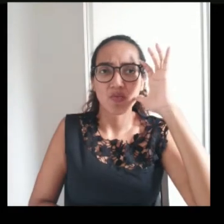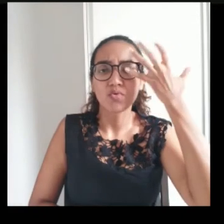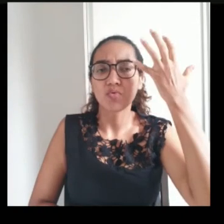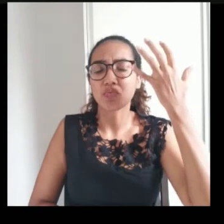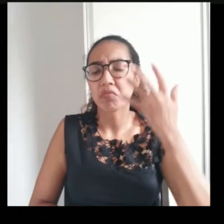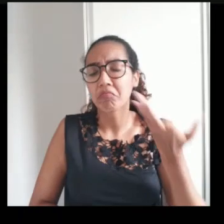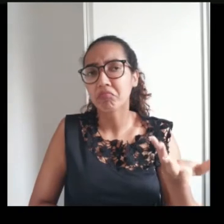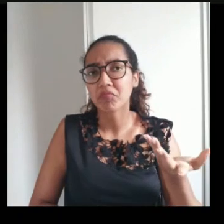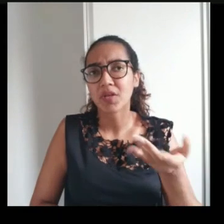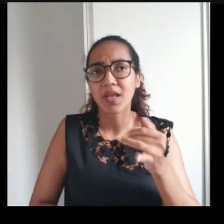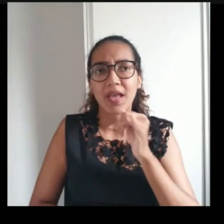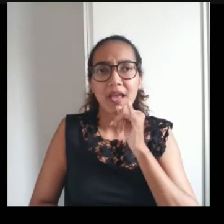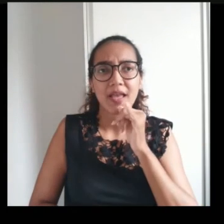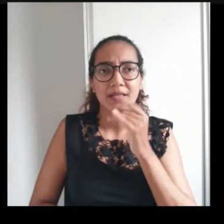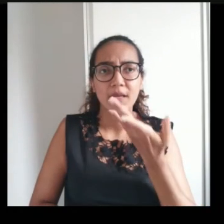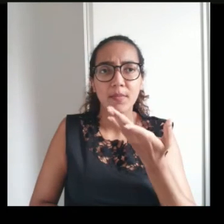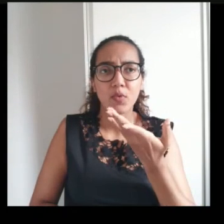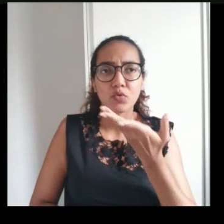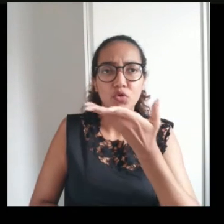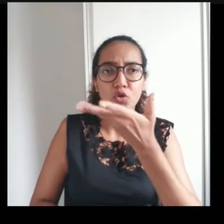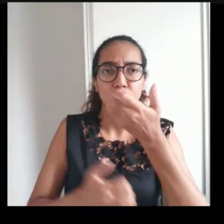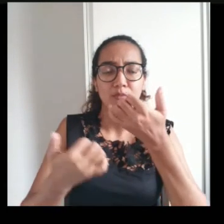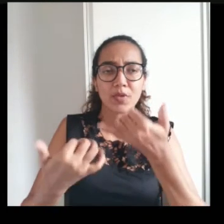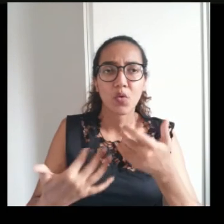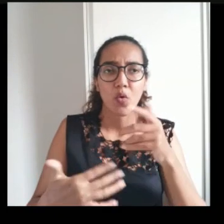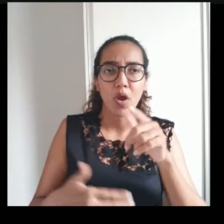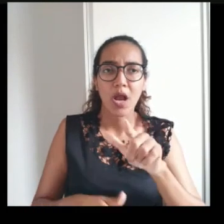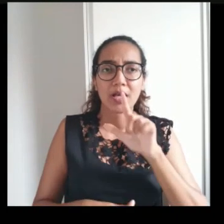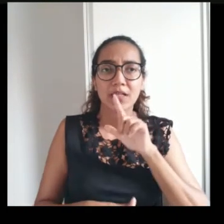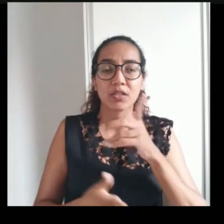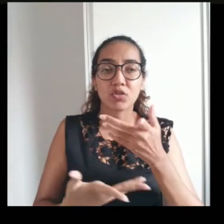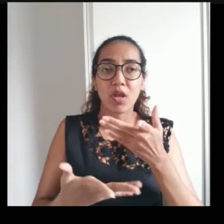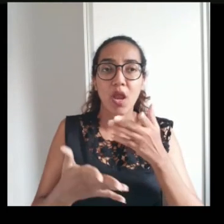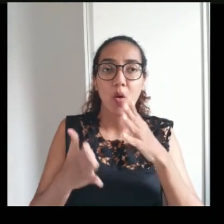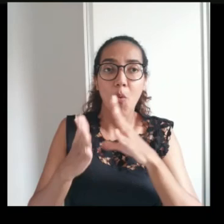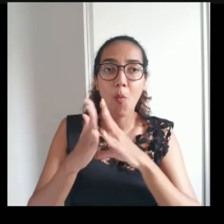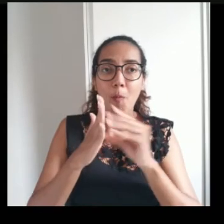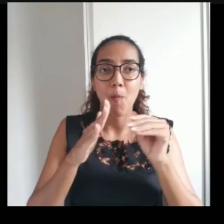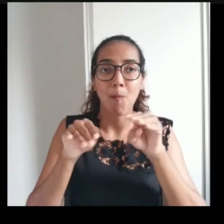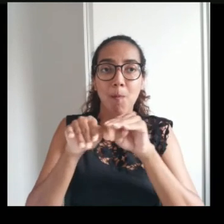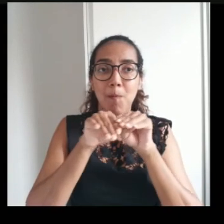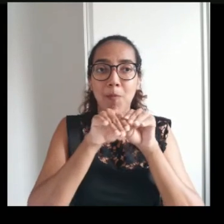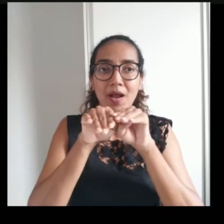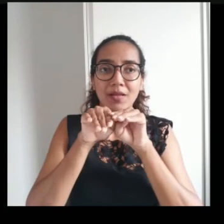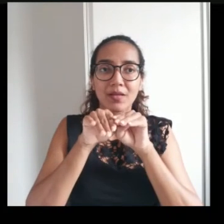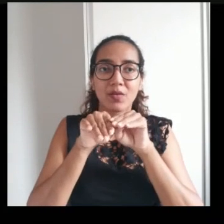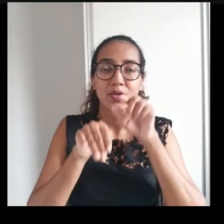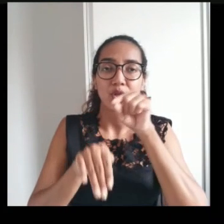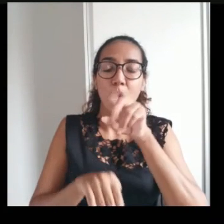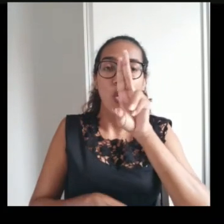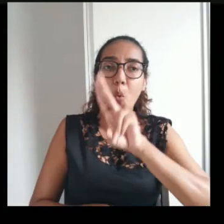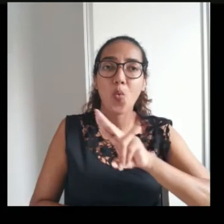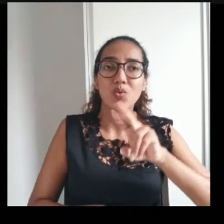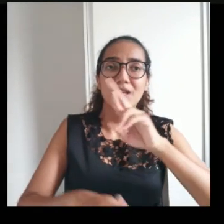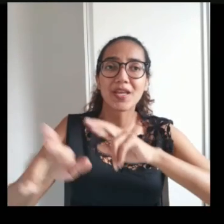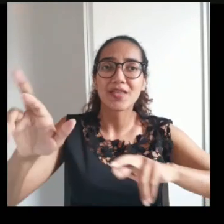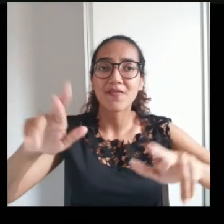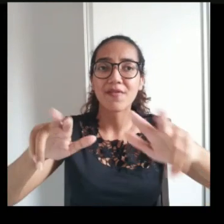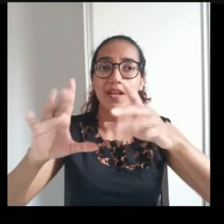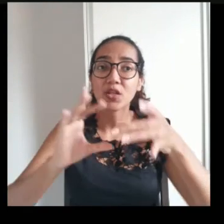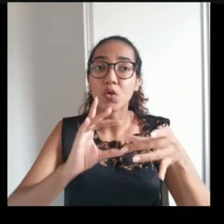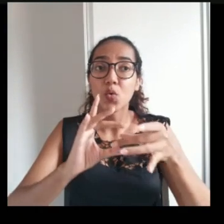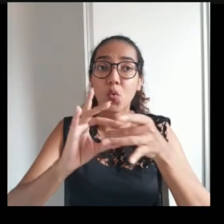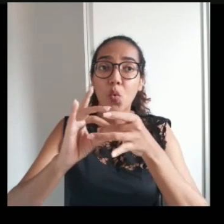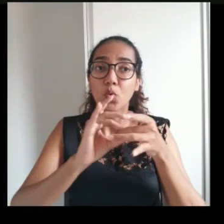singleton também, né, que é uma instância única. Então, via-se esse problema em várias implementações e se criou um padrão, que esse padrão